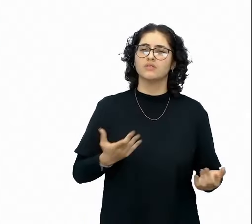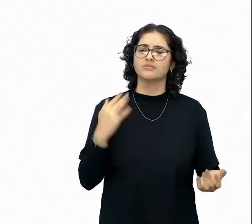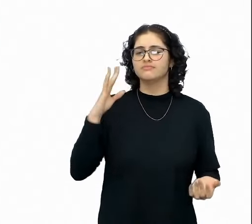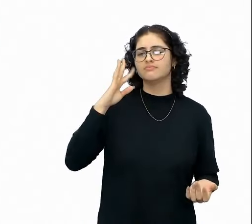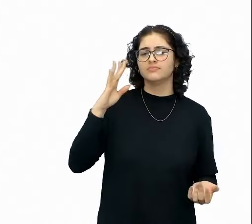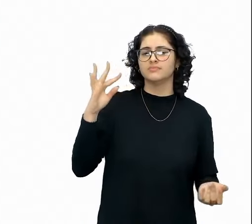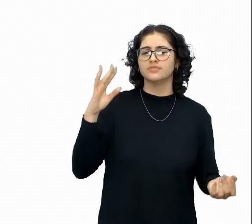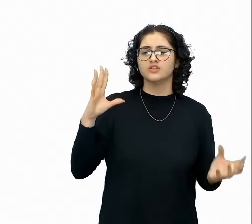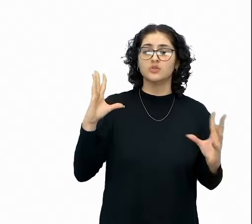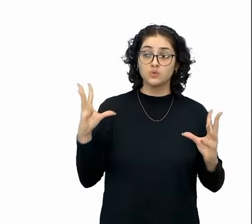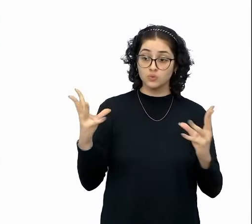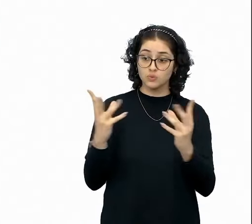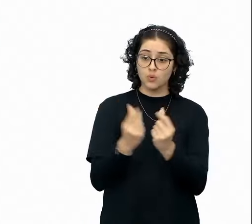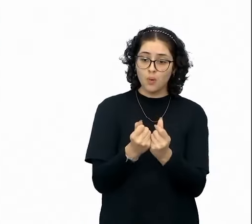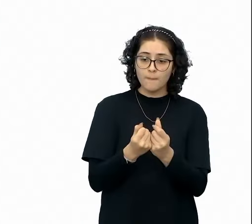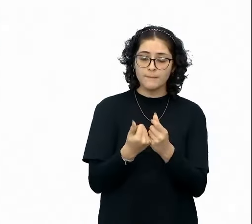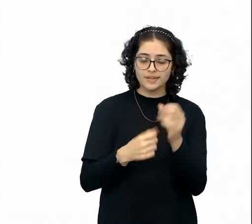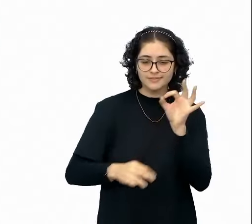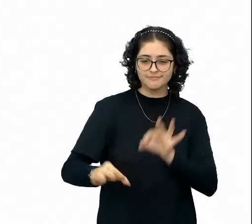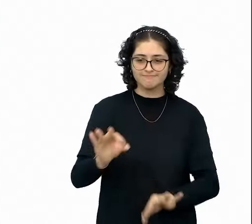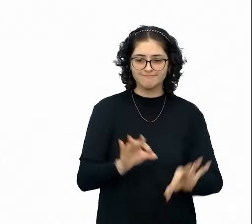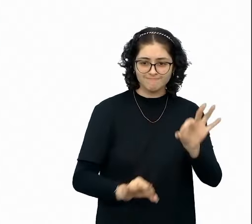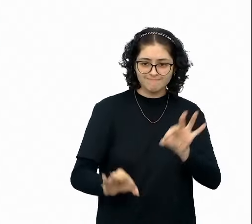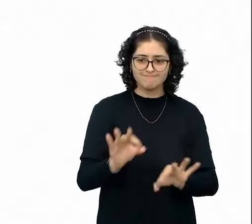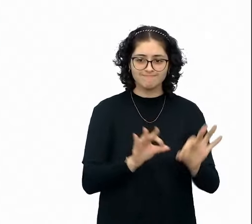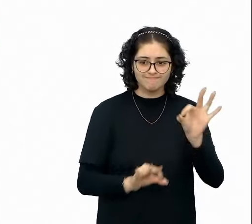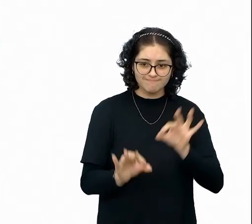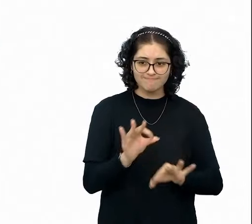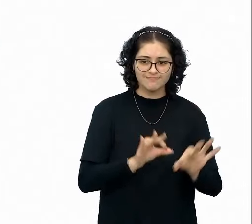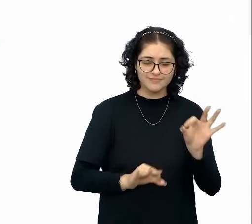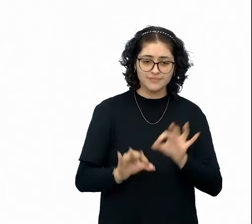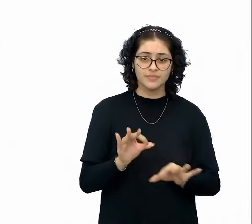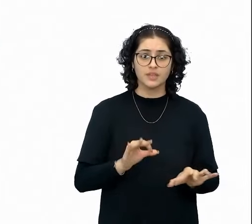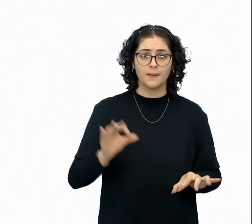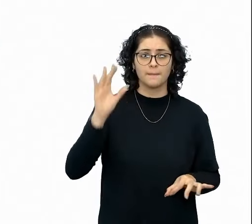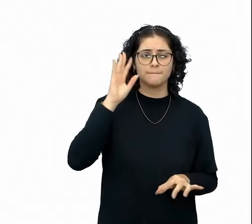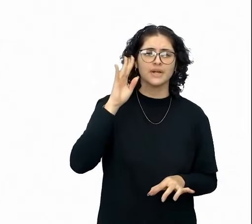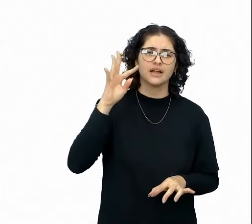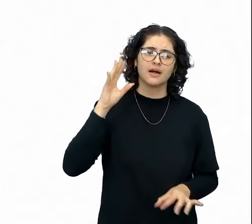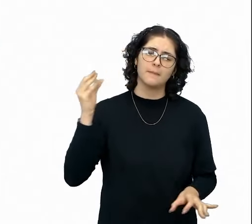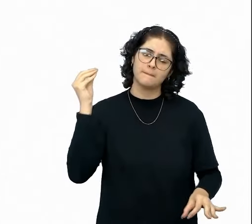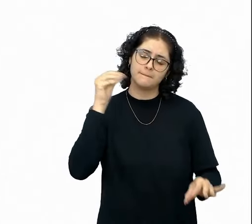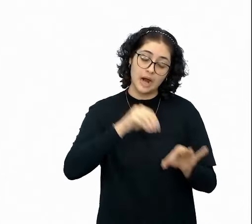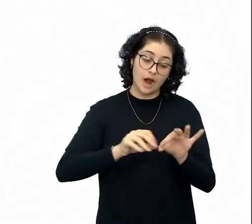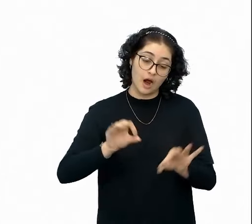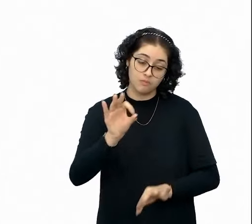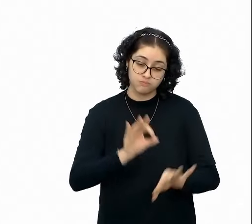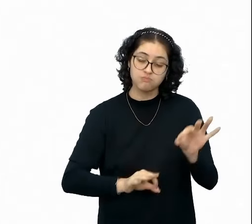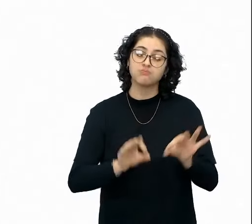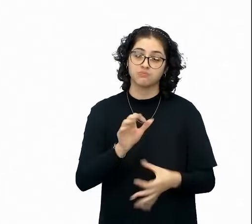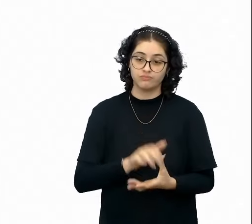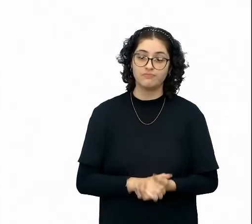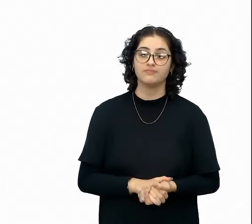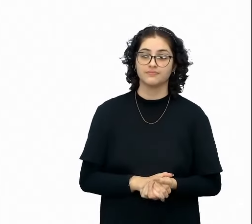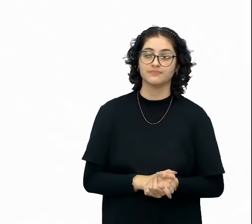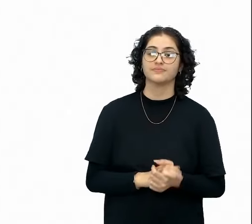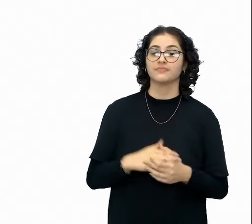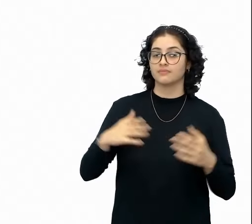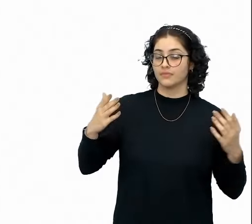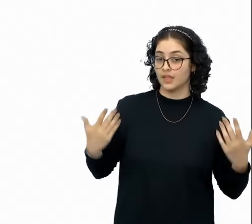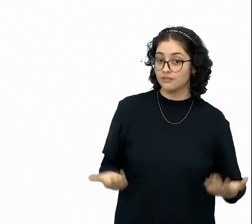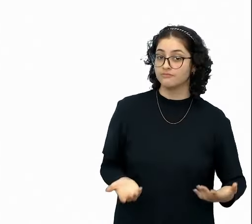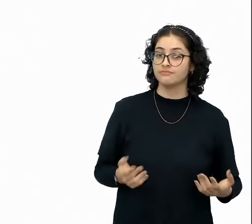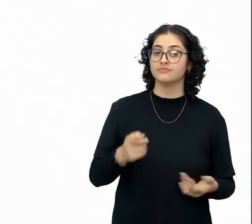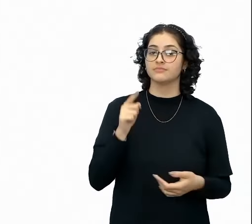Tudo é uma questão de organizar o pensamento. tá? Então, aqui